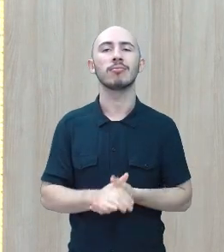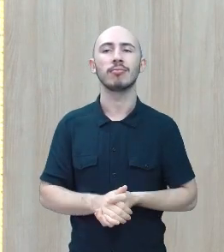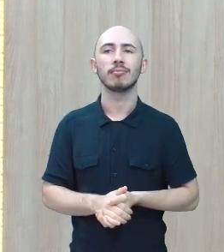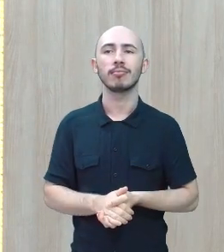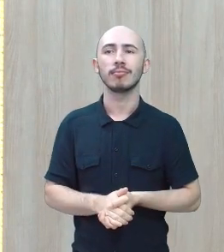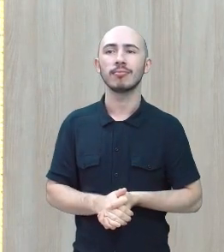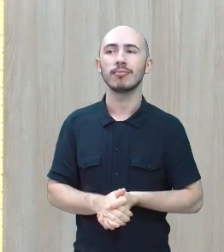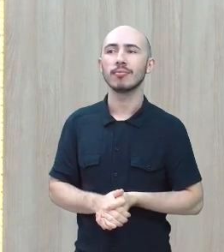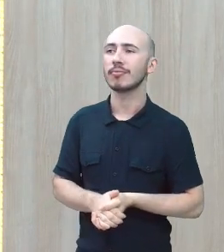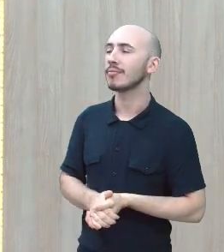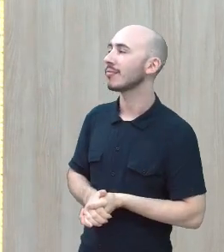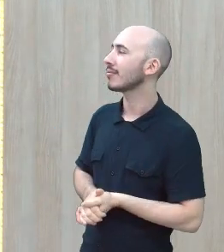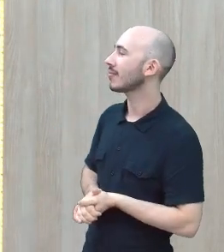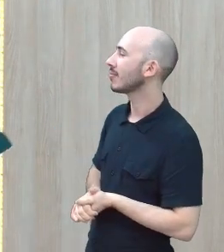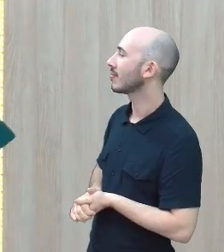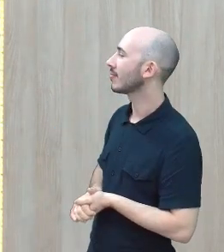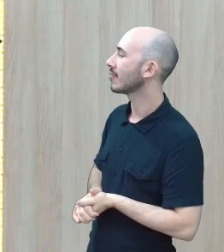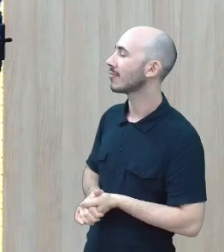autônoma.